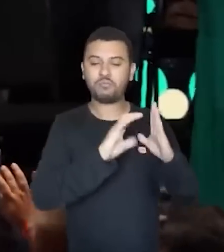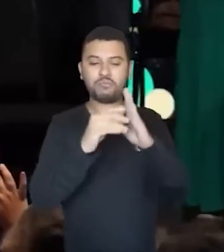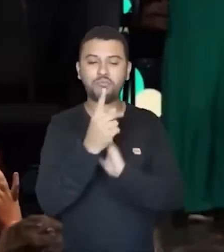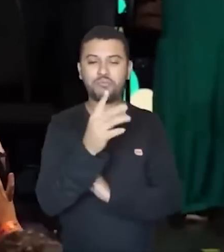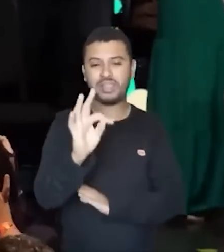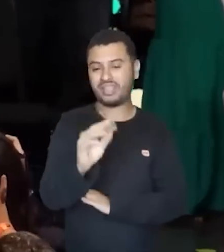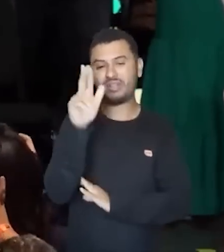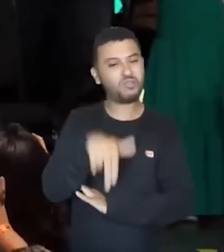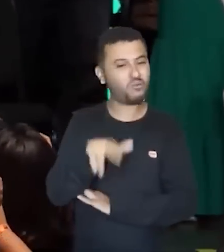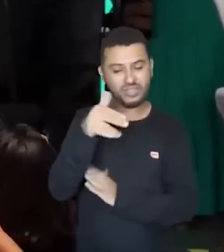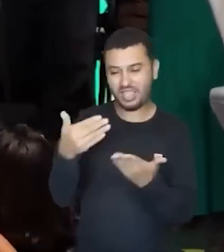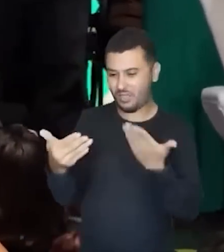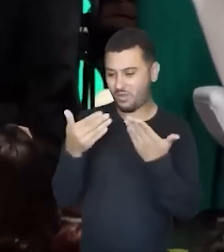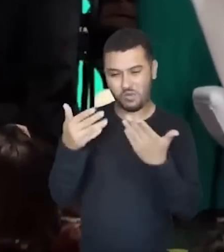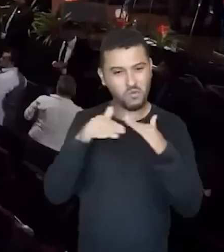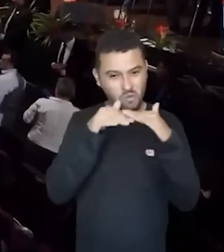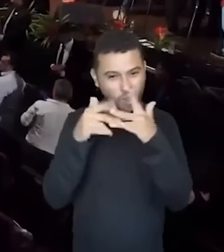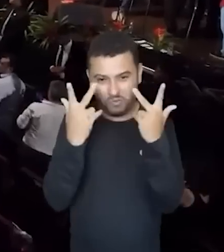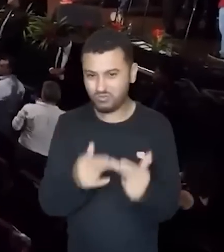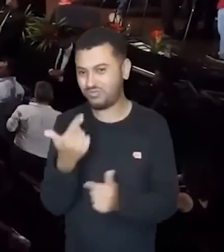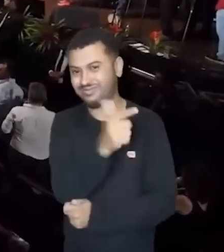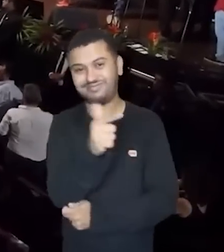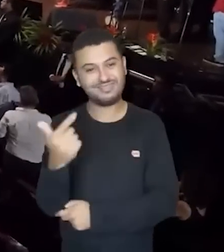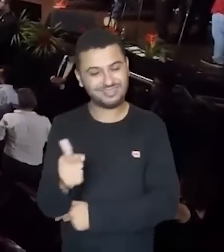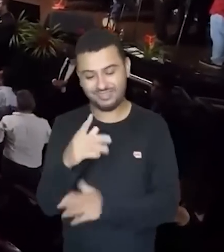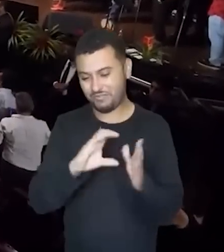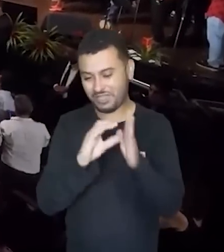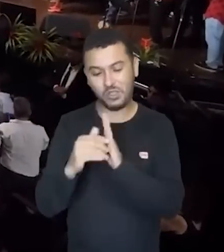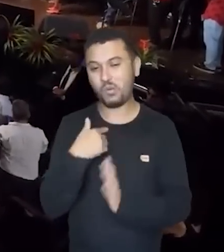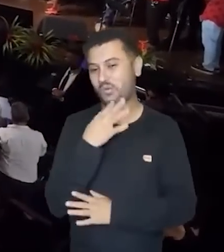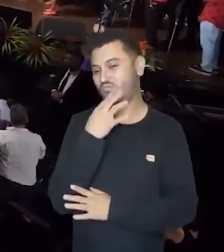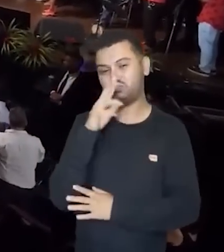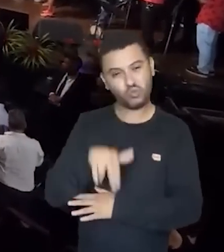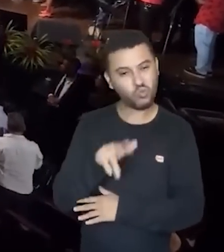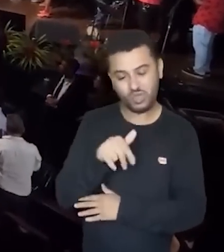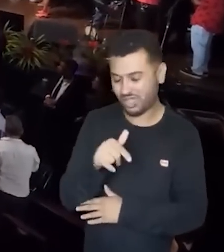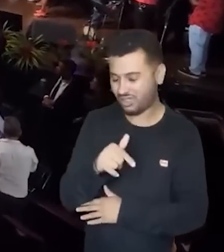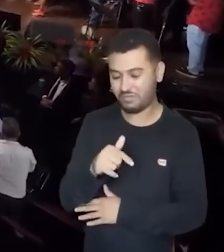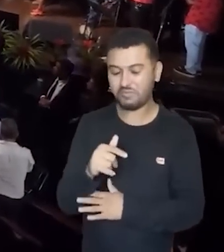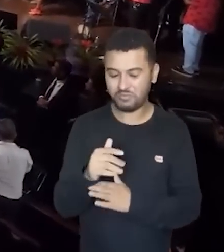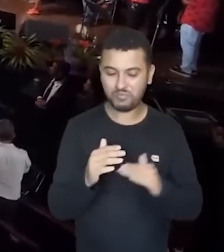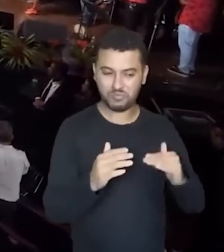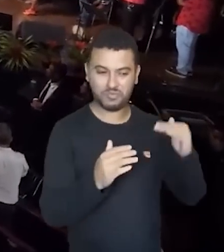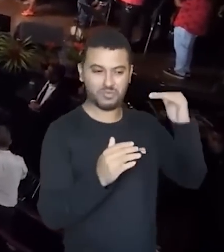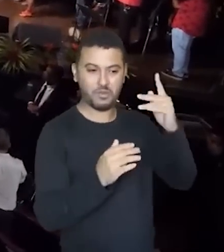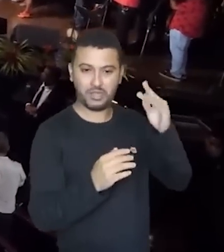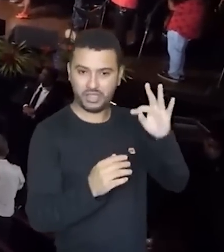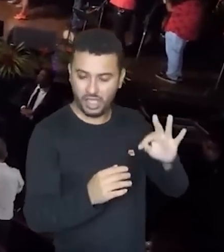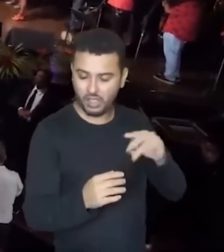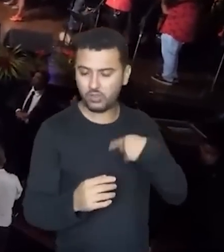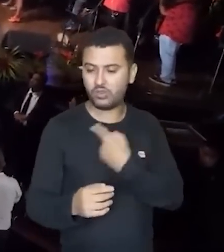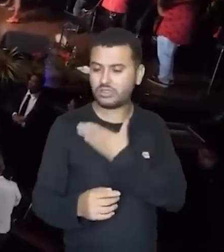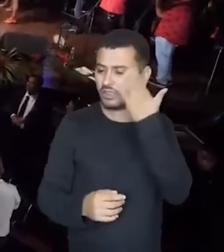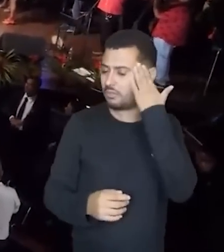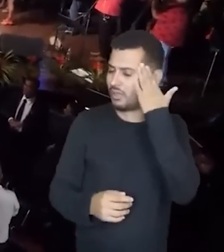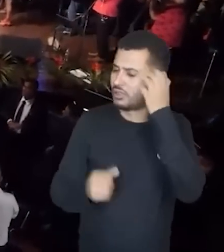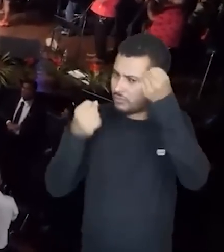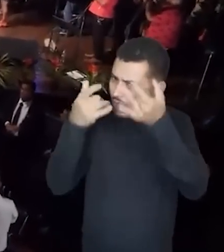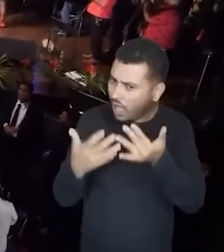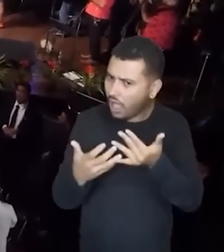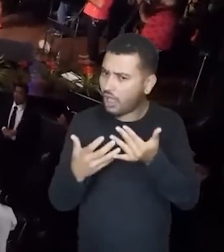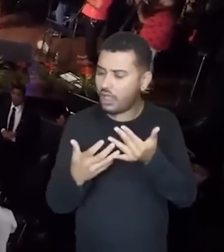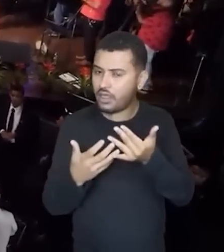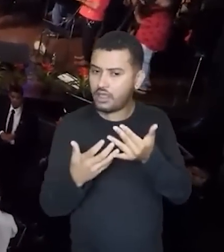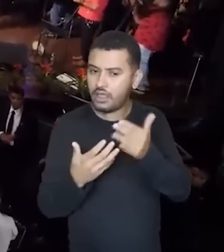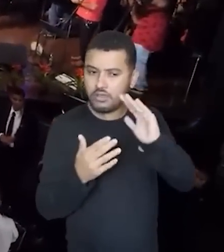partido com as condições do PT, de todos que eu conheço. E essas coisas que eu estou falando para enaltecer o